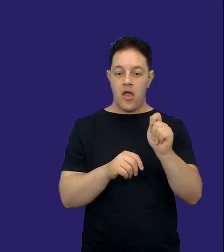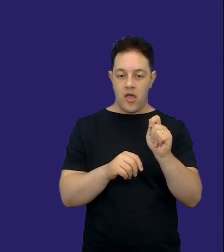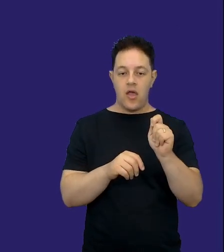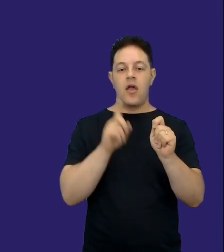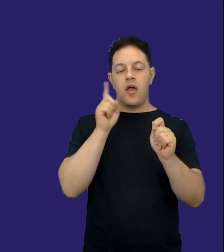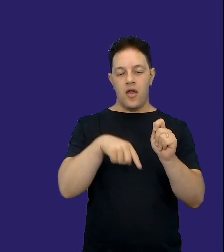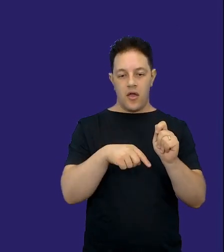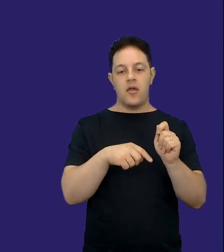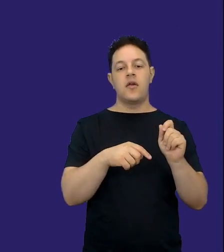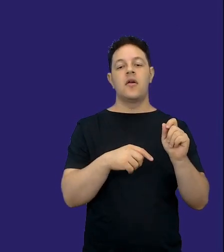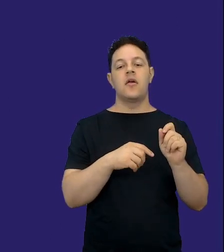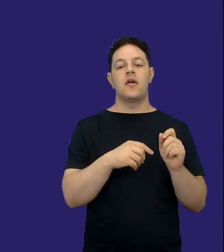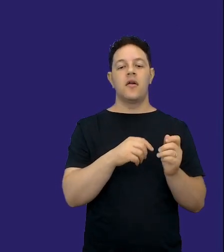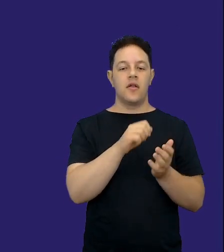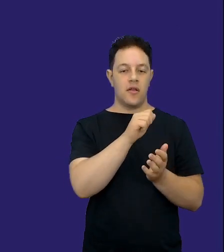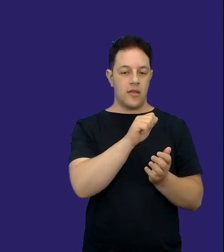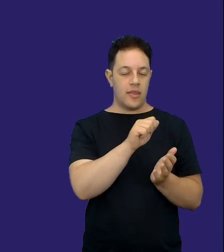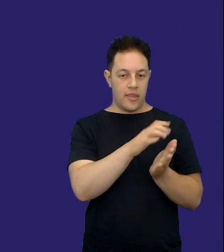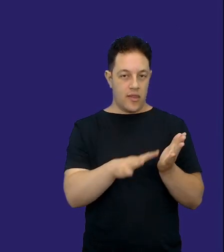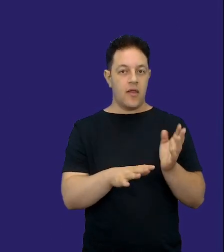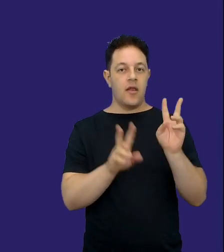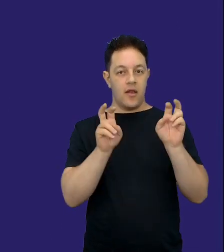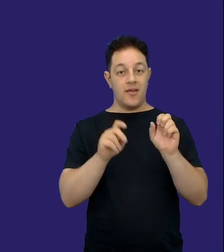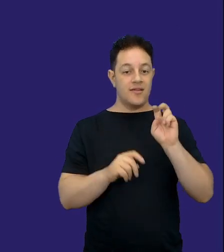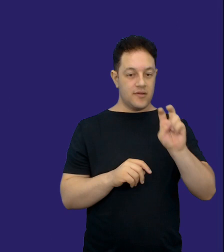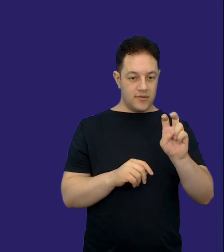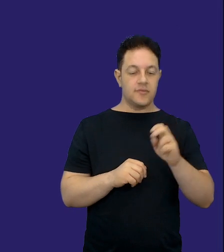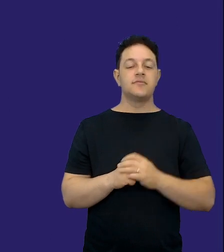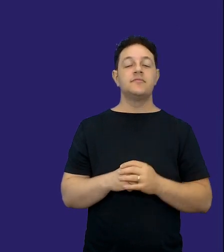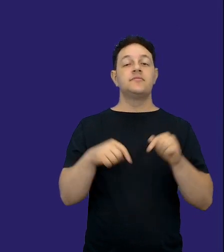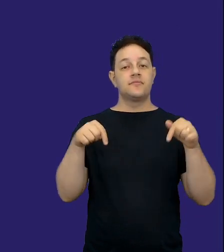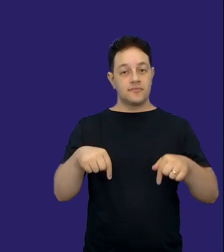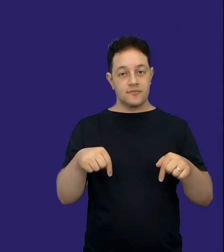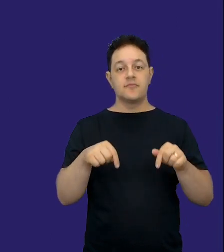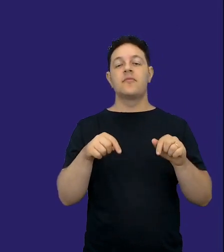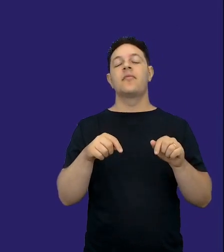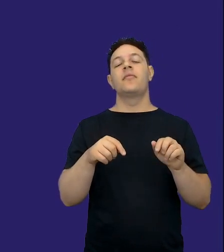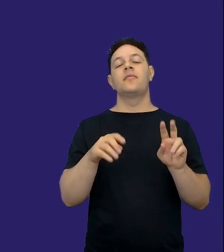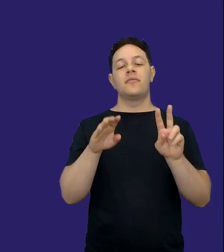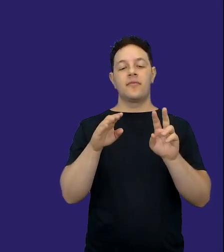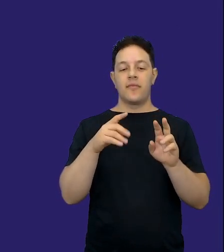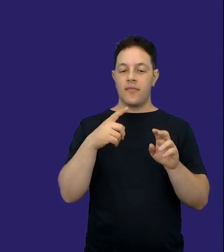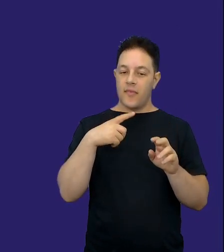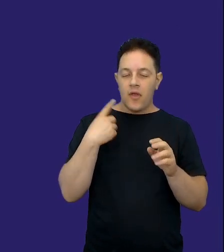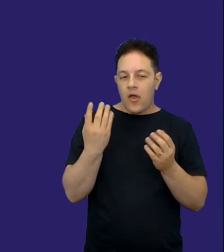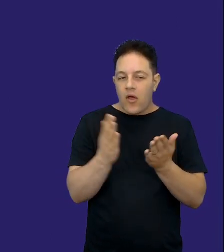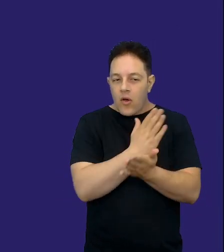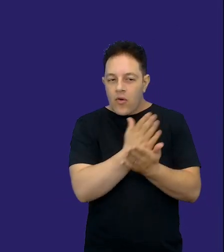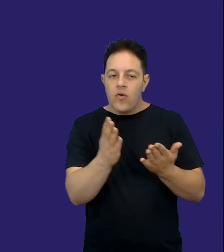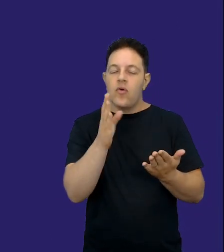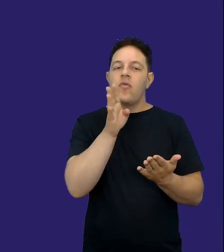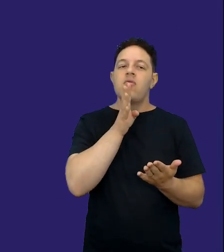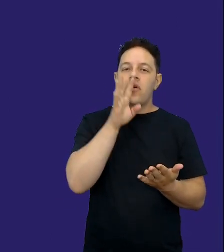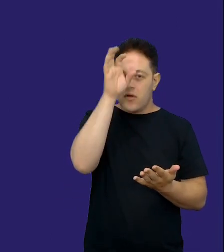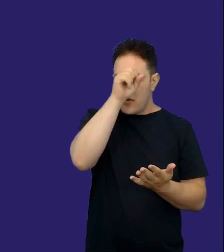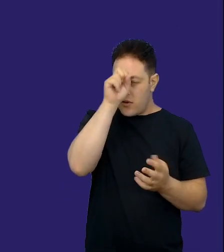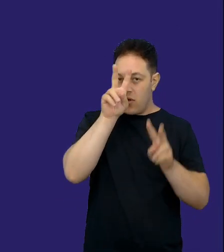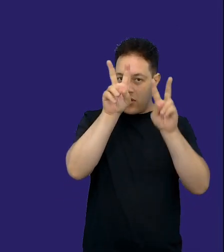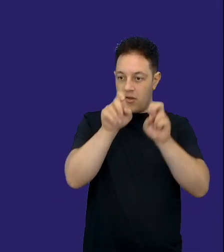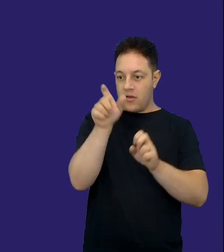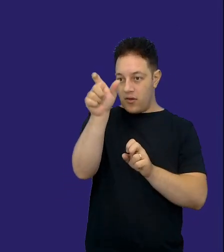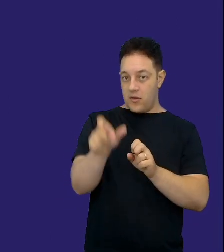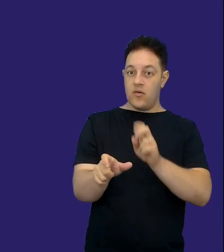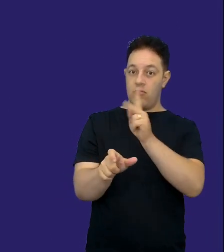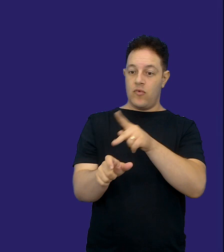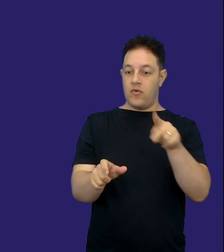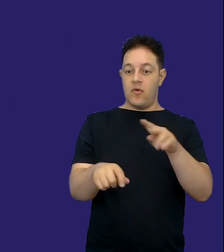esse bimestre, nós estamos, para esse bimestre, olhando para alguns conhecimentos necessários, especializados, do professor de matemática. Então, a